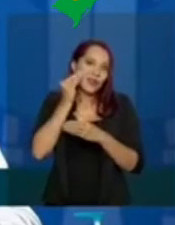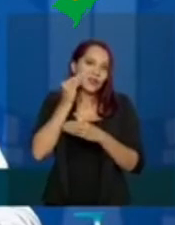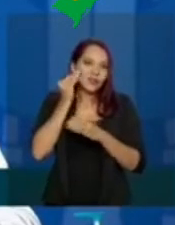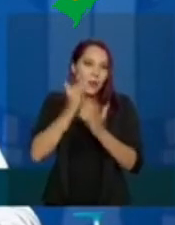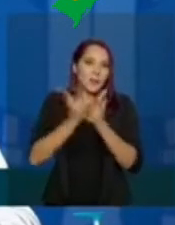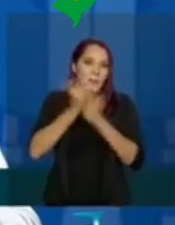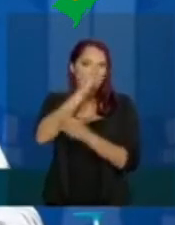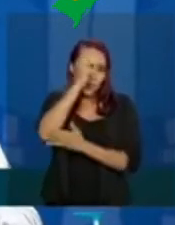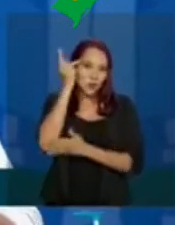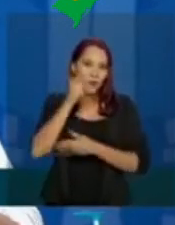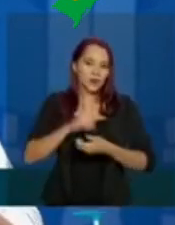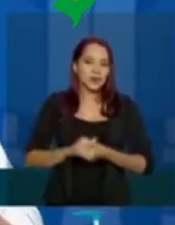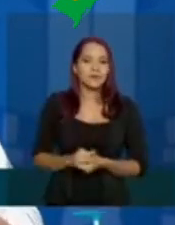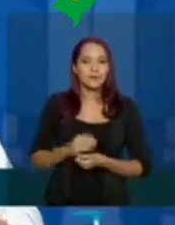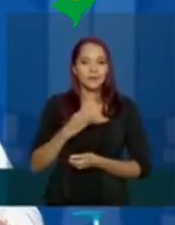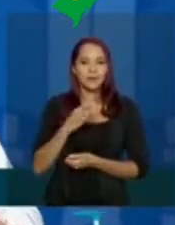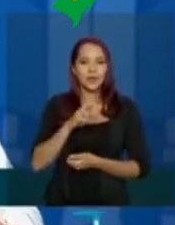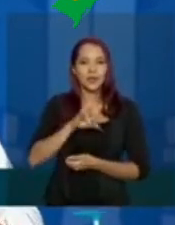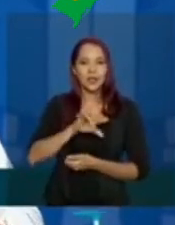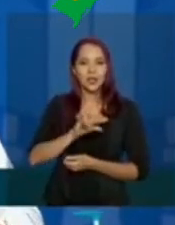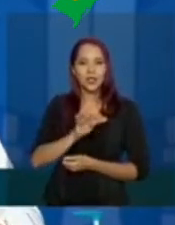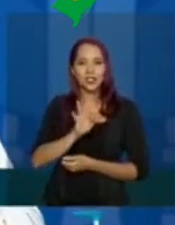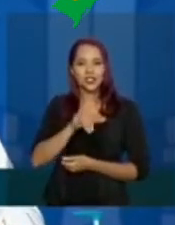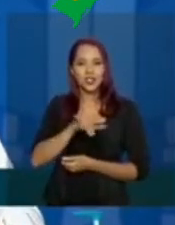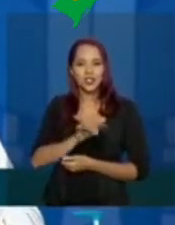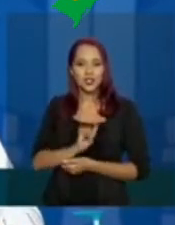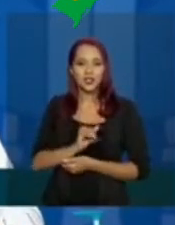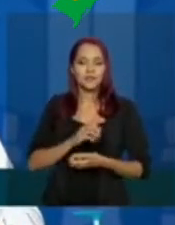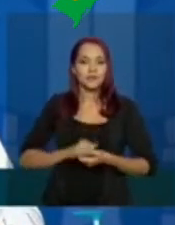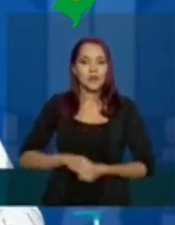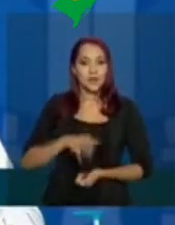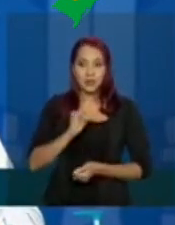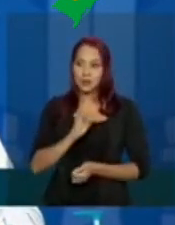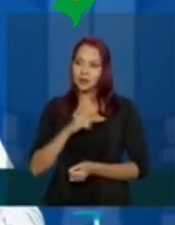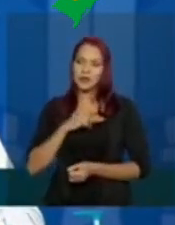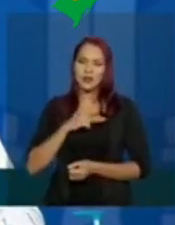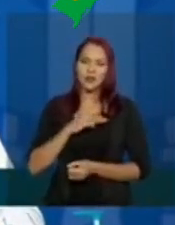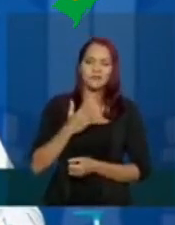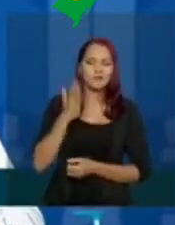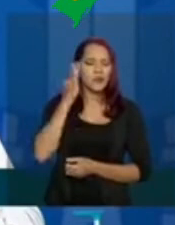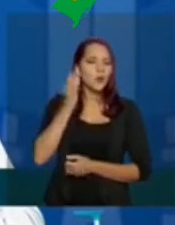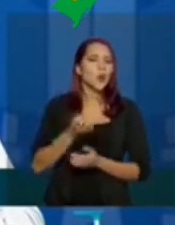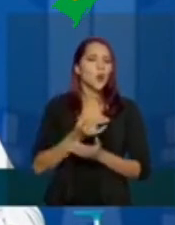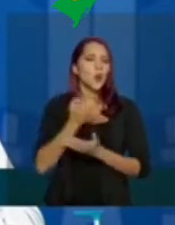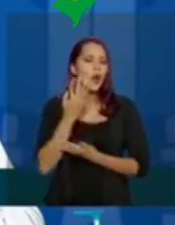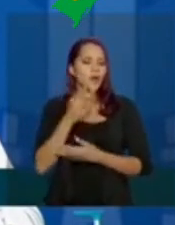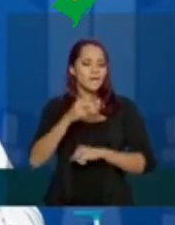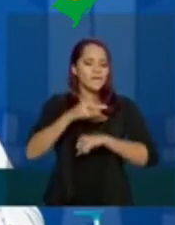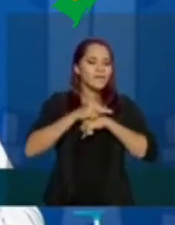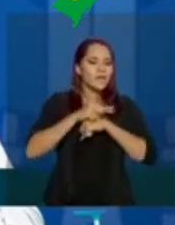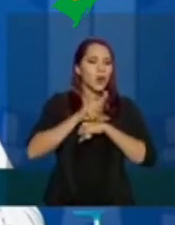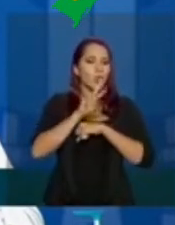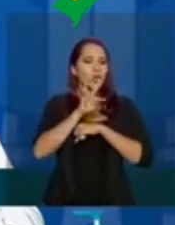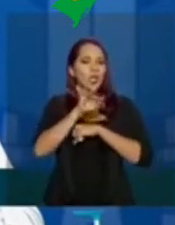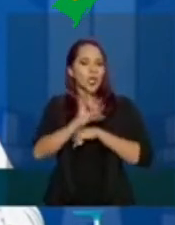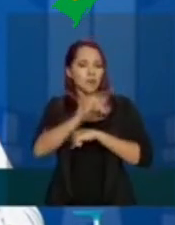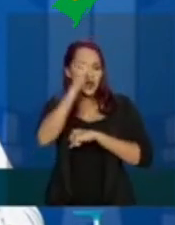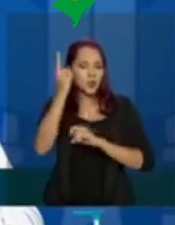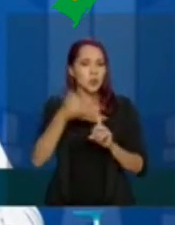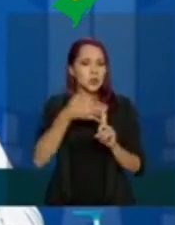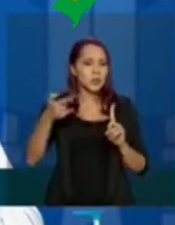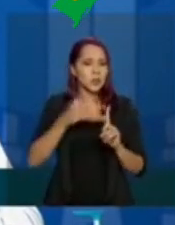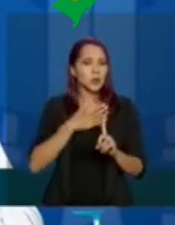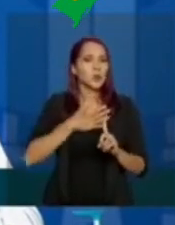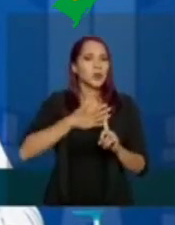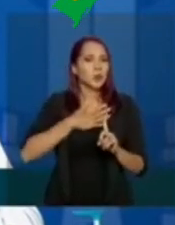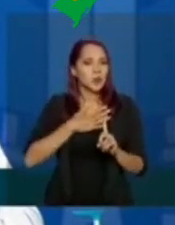testagem. Cristina Lemos, da Record. Se nós temos uma estimativa de tempo de permanência em UTI dos pacientes com síndrome respiratória aguda